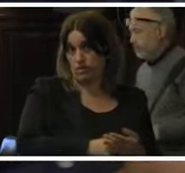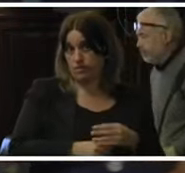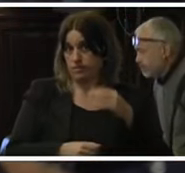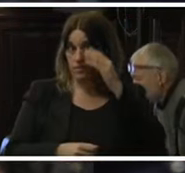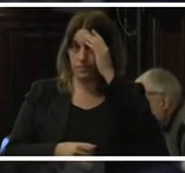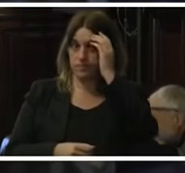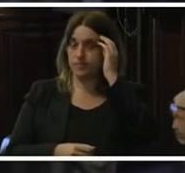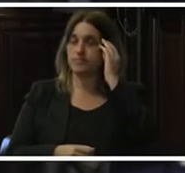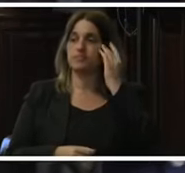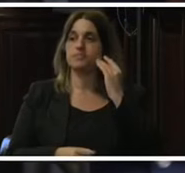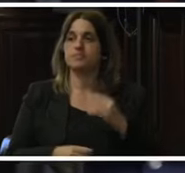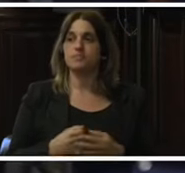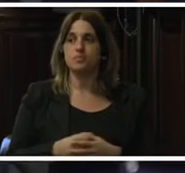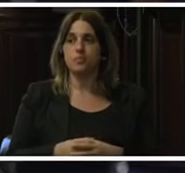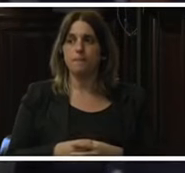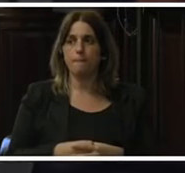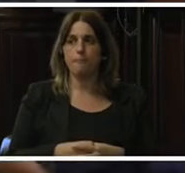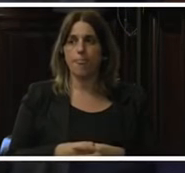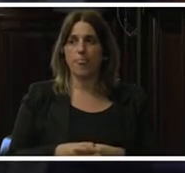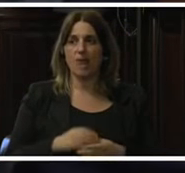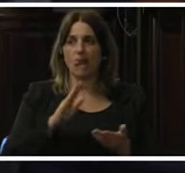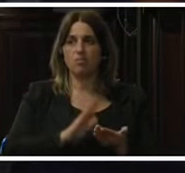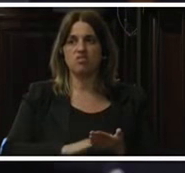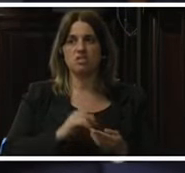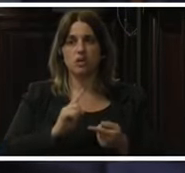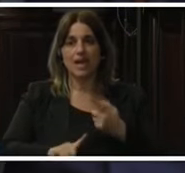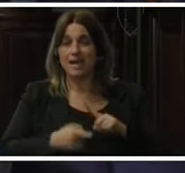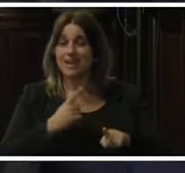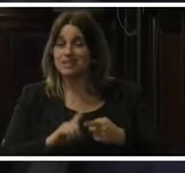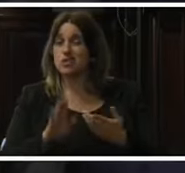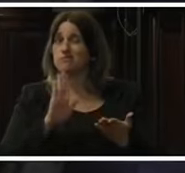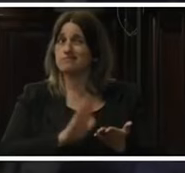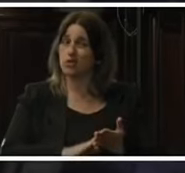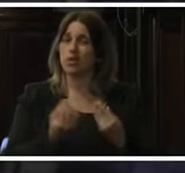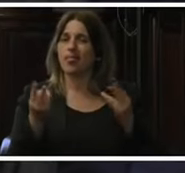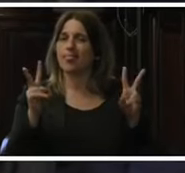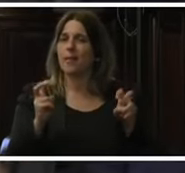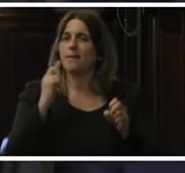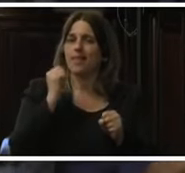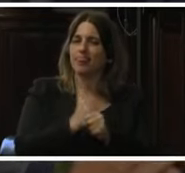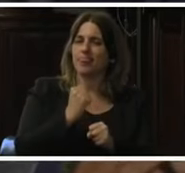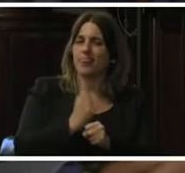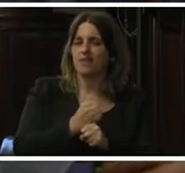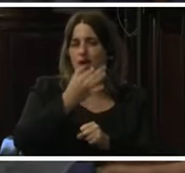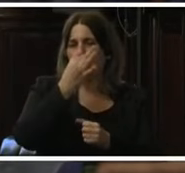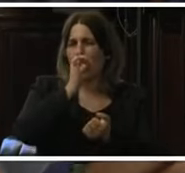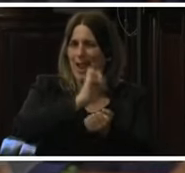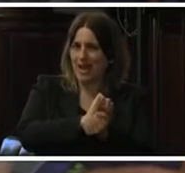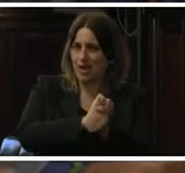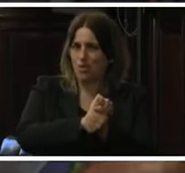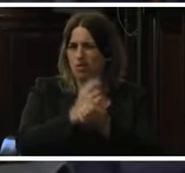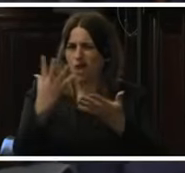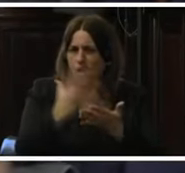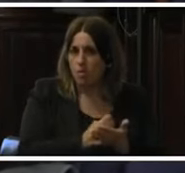é em relação especificamente é ao ao trabalho escravo nós tivemos é historicamente